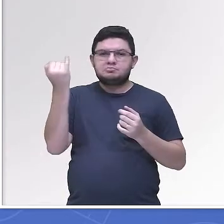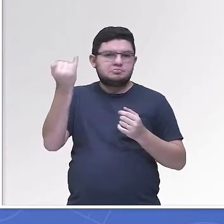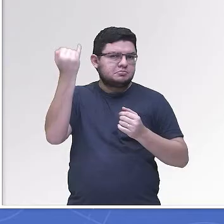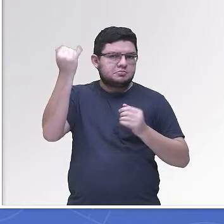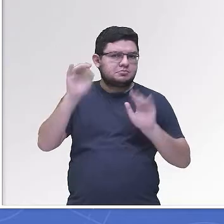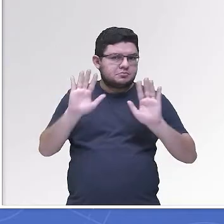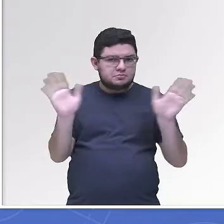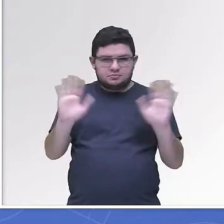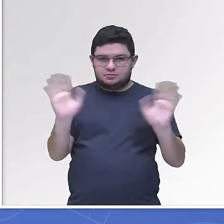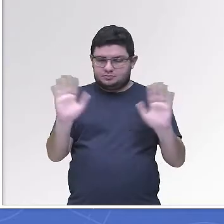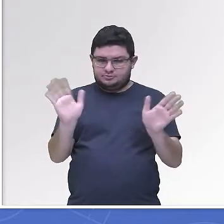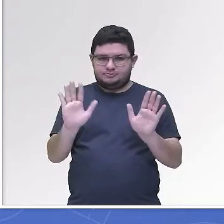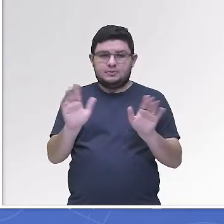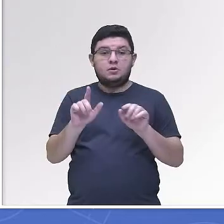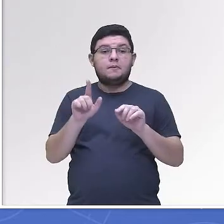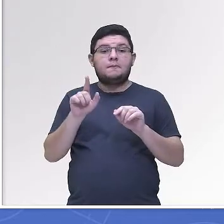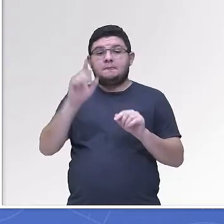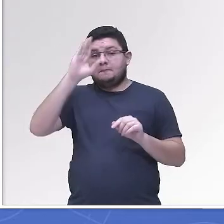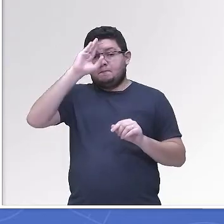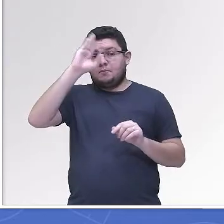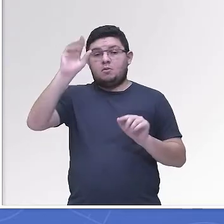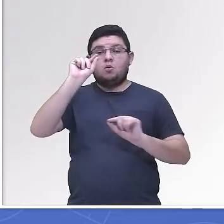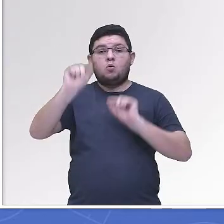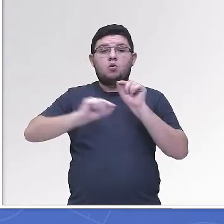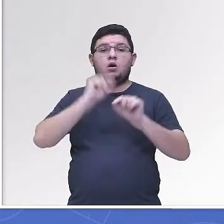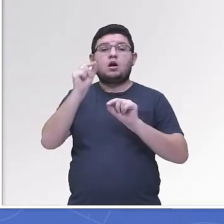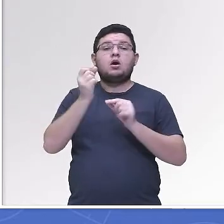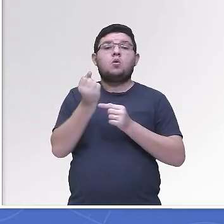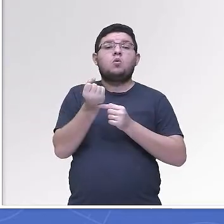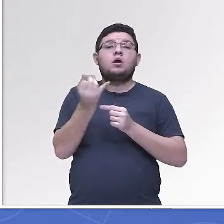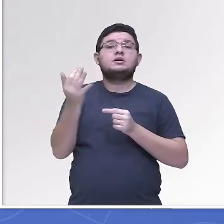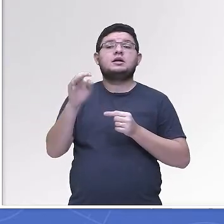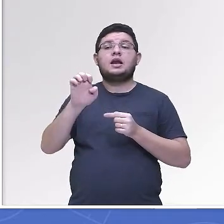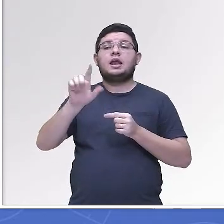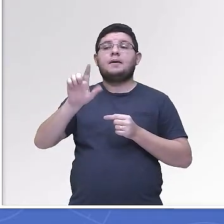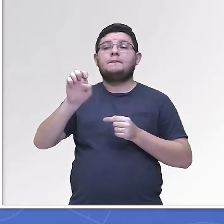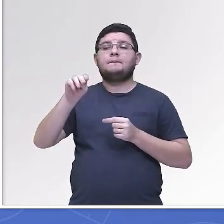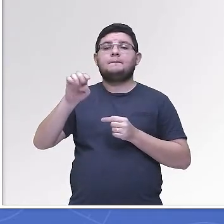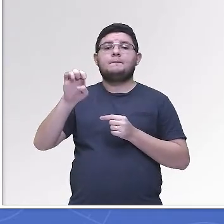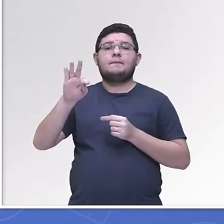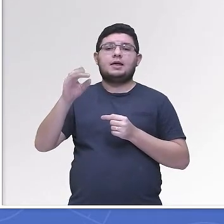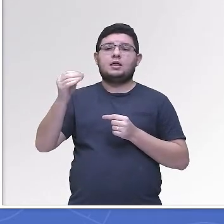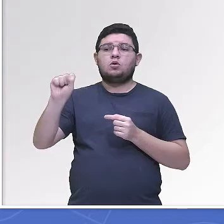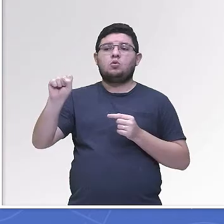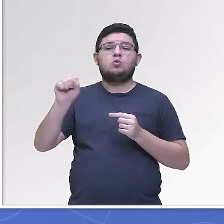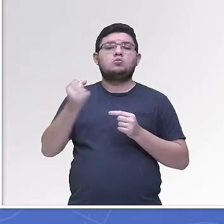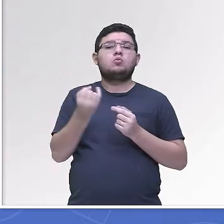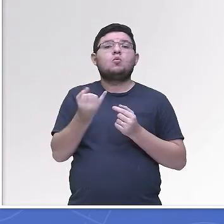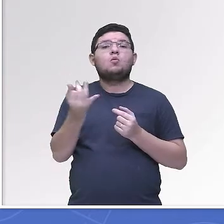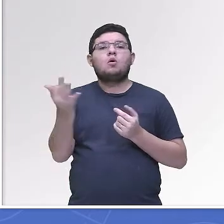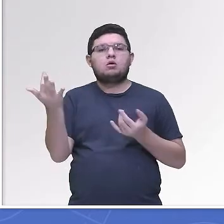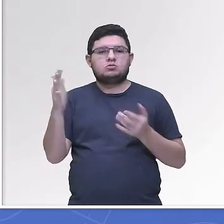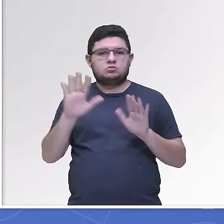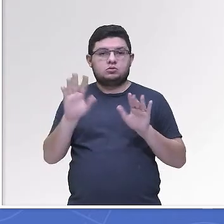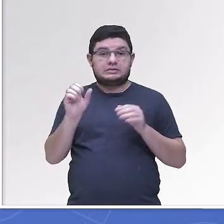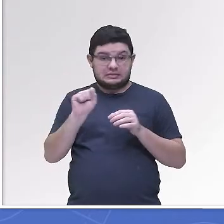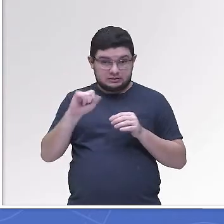elementos. O que importa é quantos elementos que tem na substância. É uma substância composta.